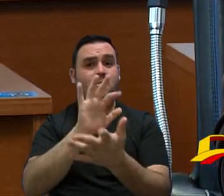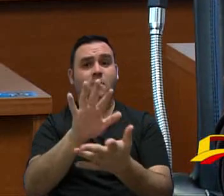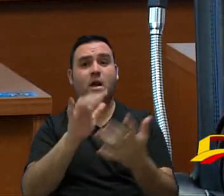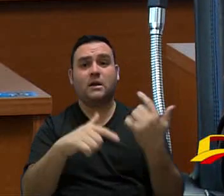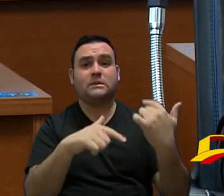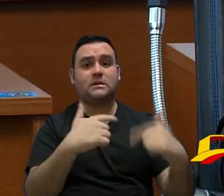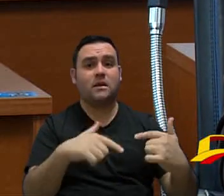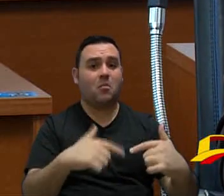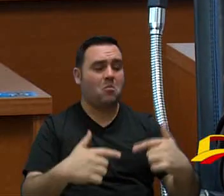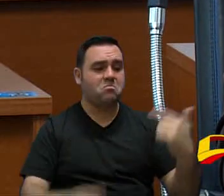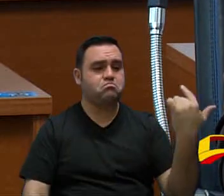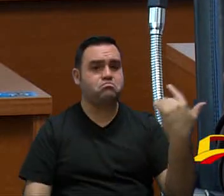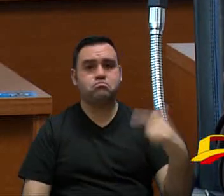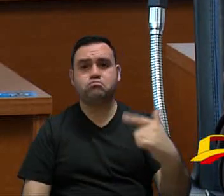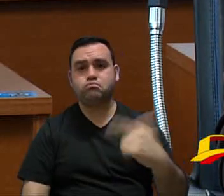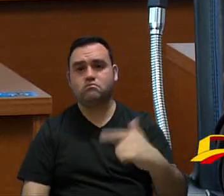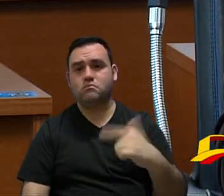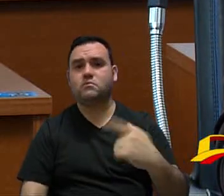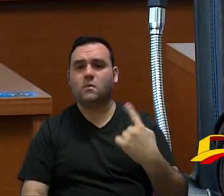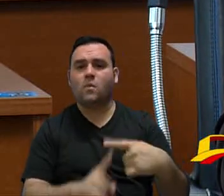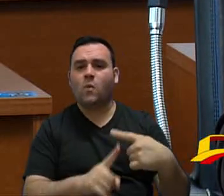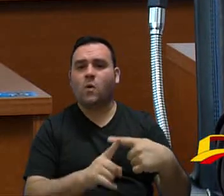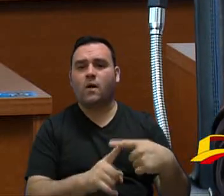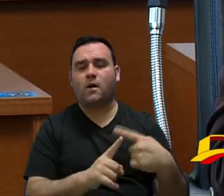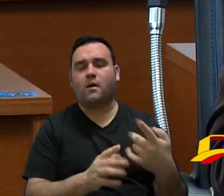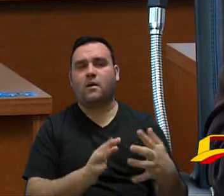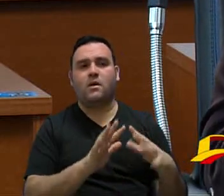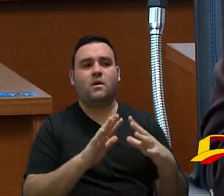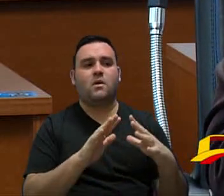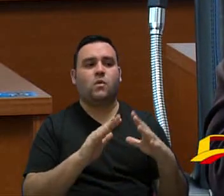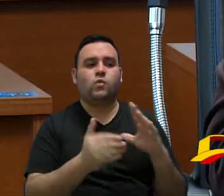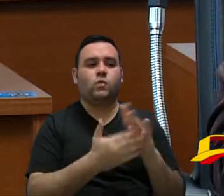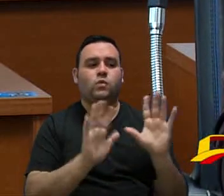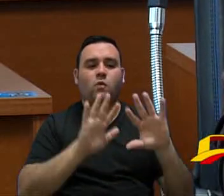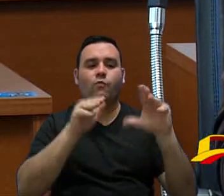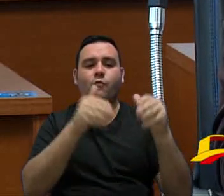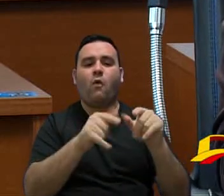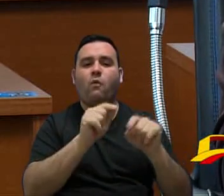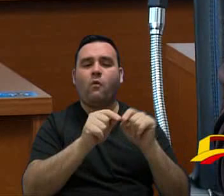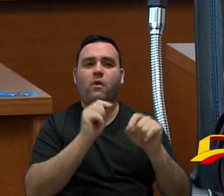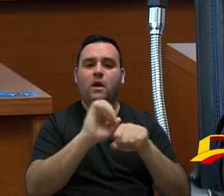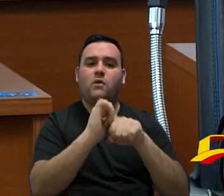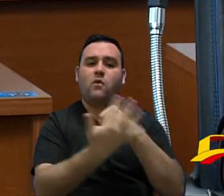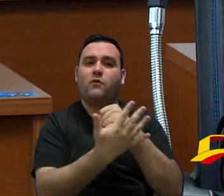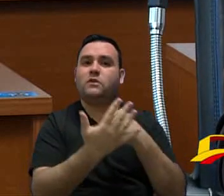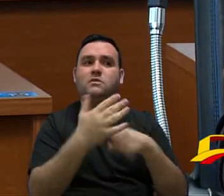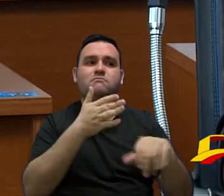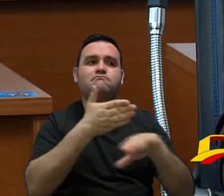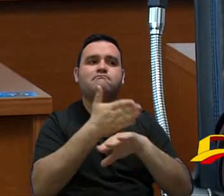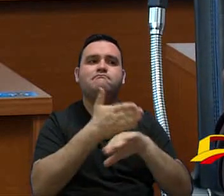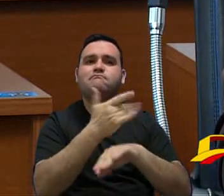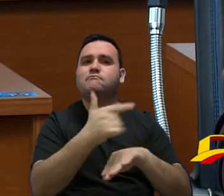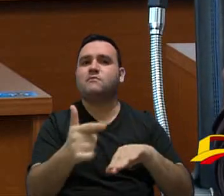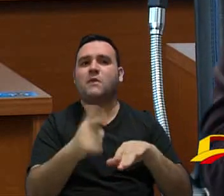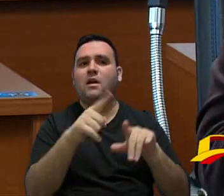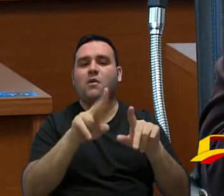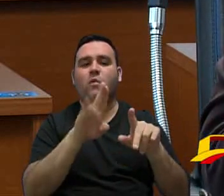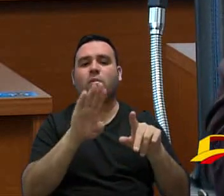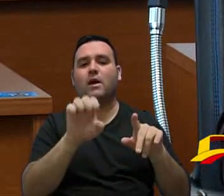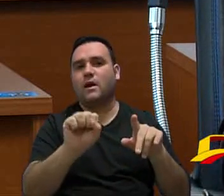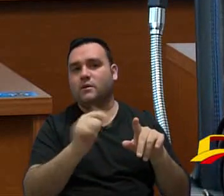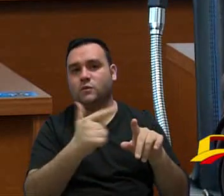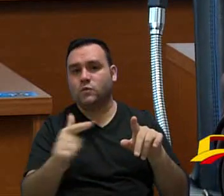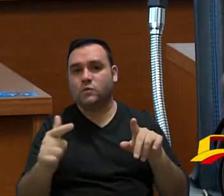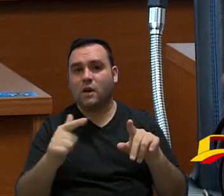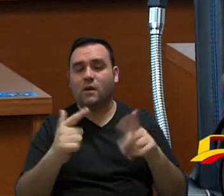mas não estão executando porque é tudo direcionado para o convido e não tem mais porta de entrada que você ia a unidade